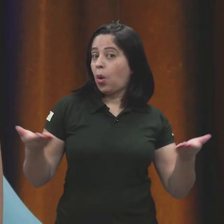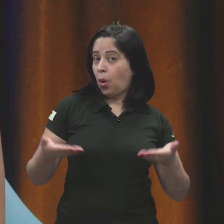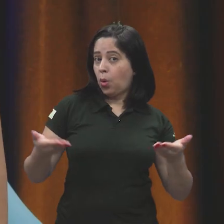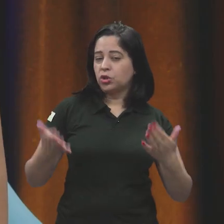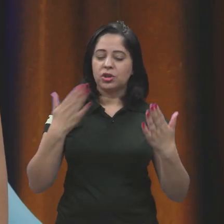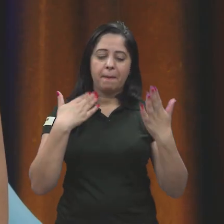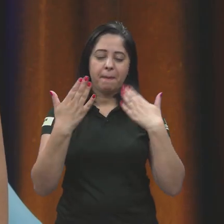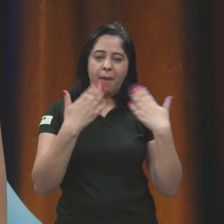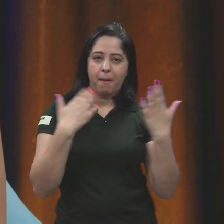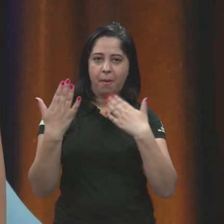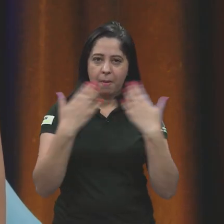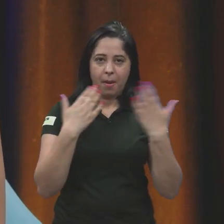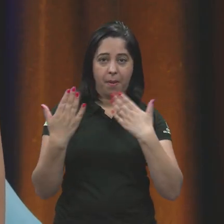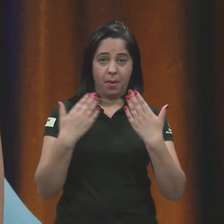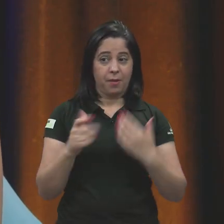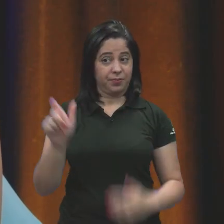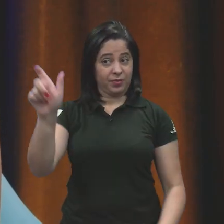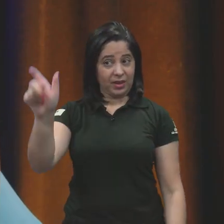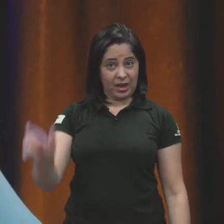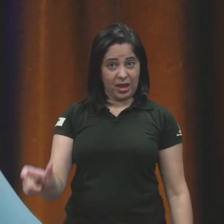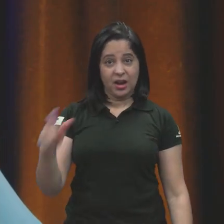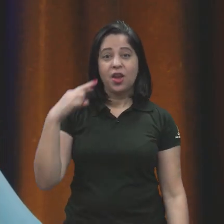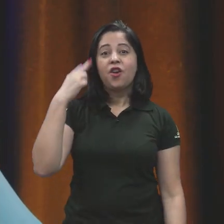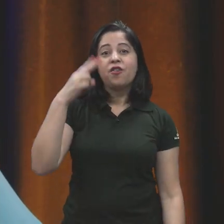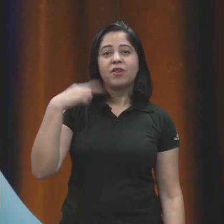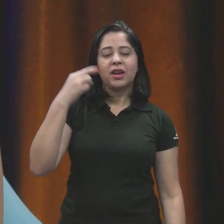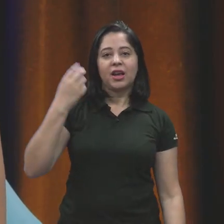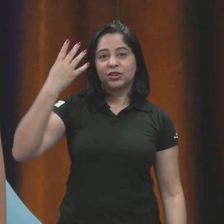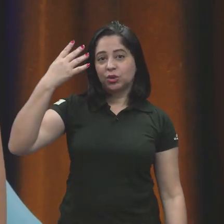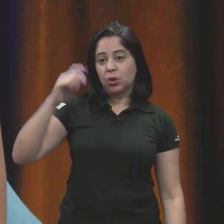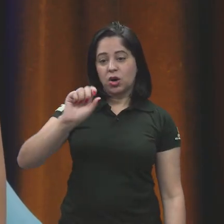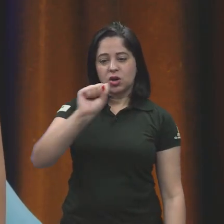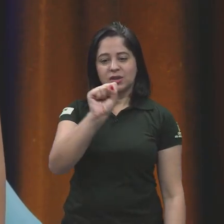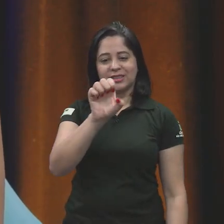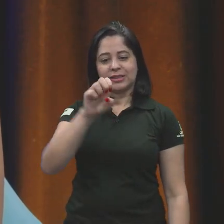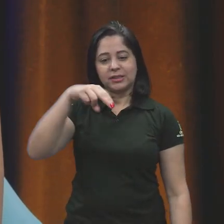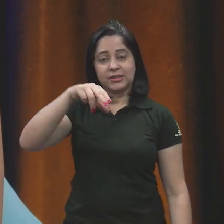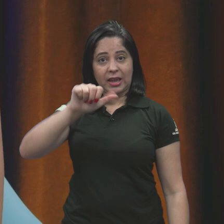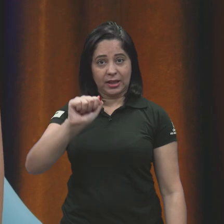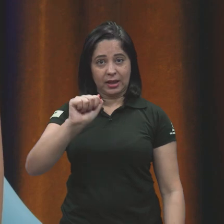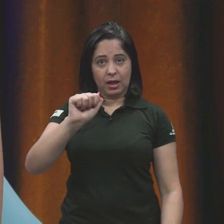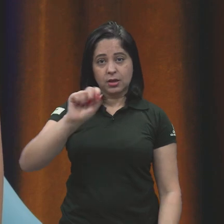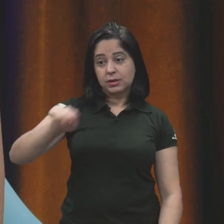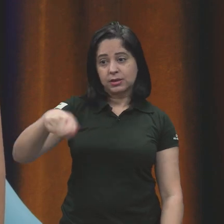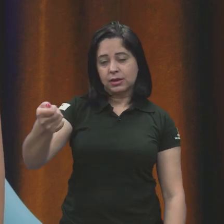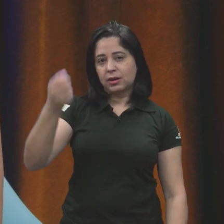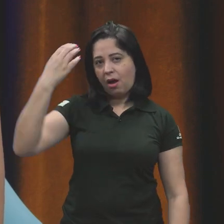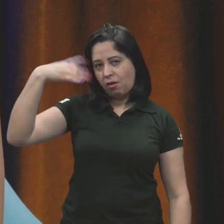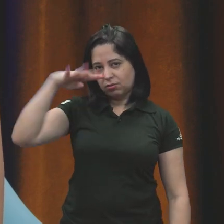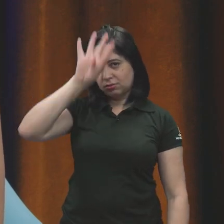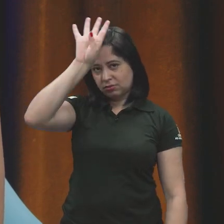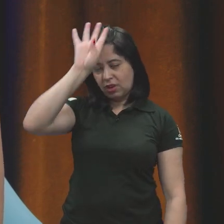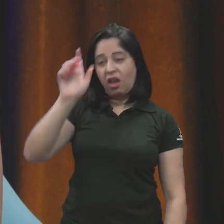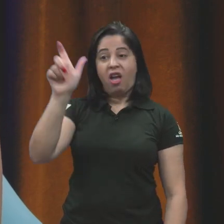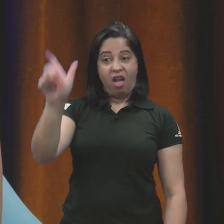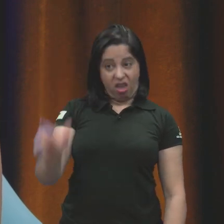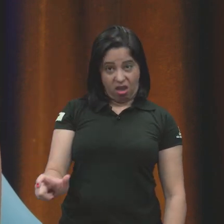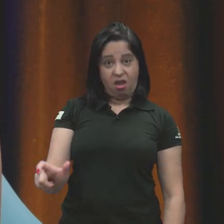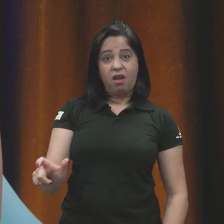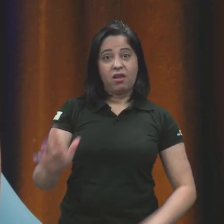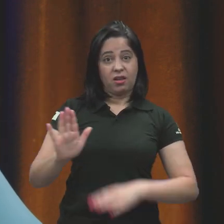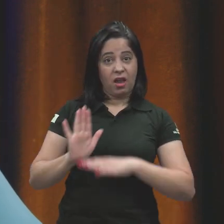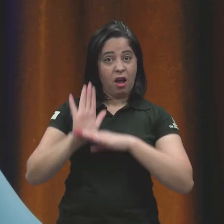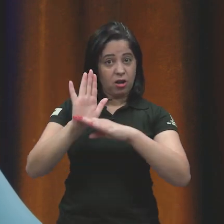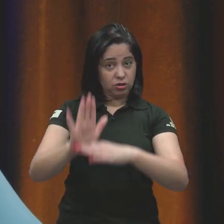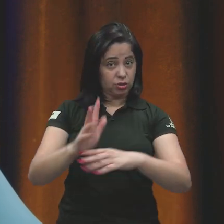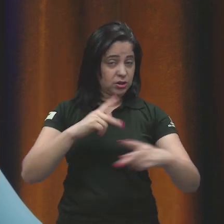Hoje, em nosso bate-papo com a autoridade, recebemos o vereador Sena, representante atuante e comprometido com o futuro de São